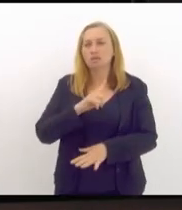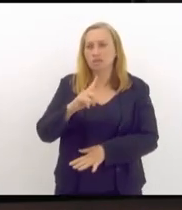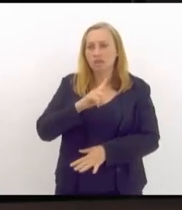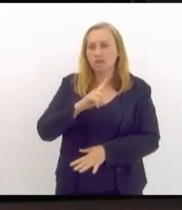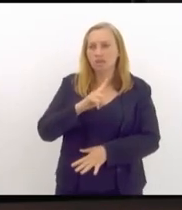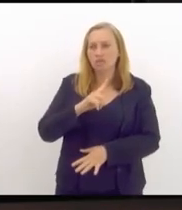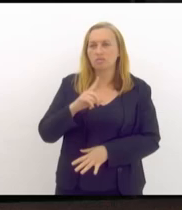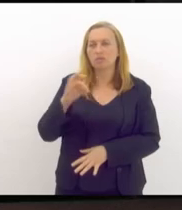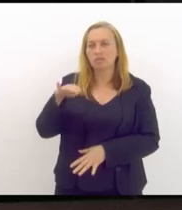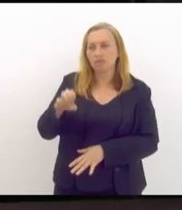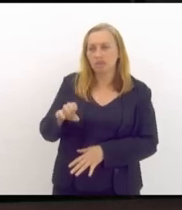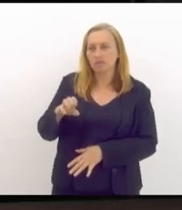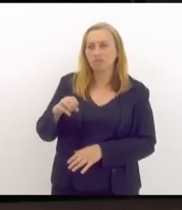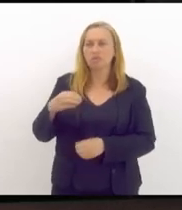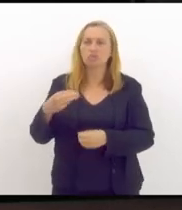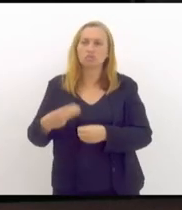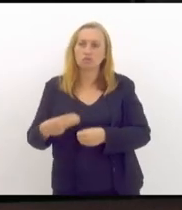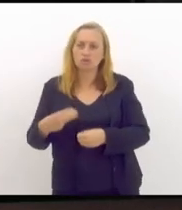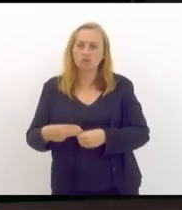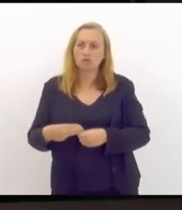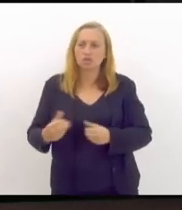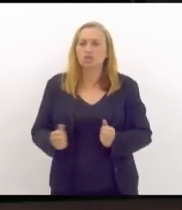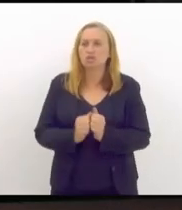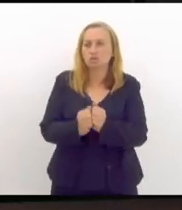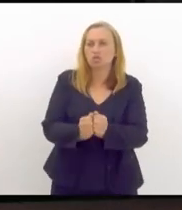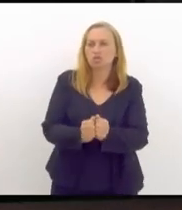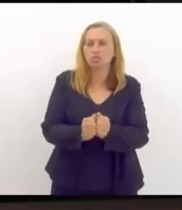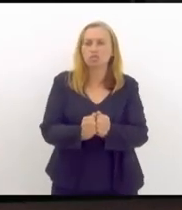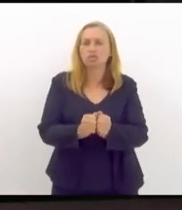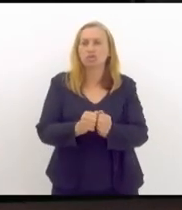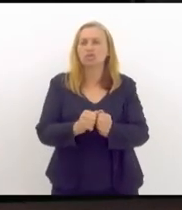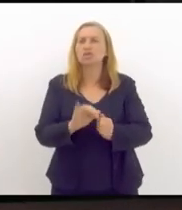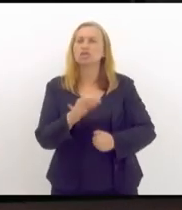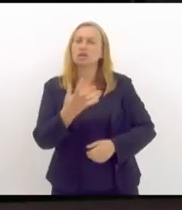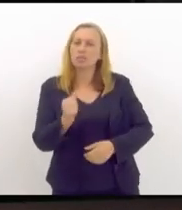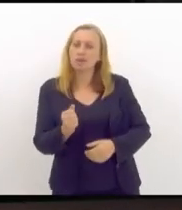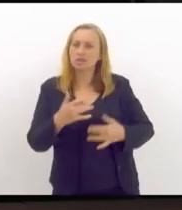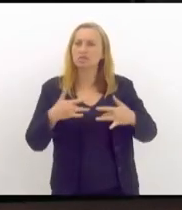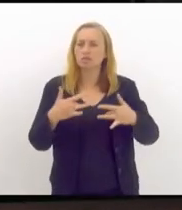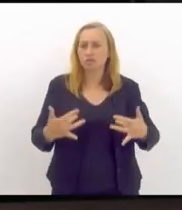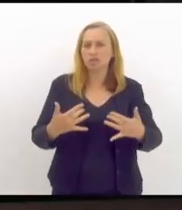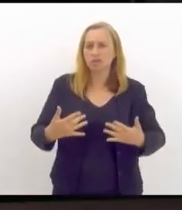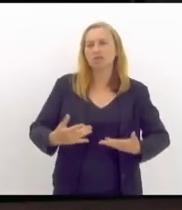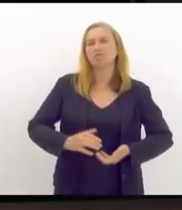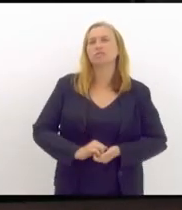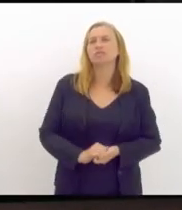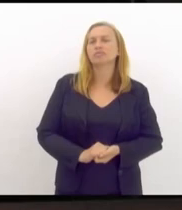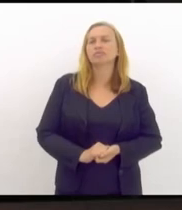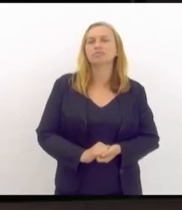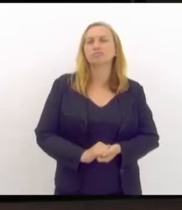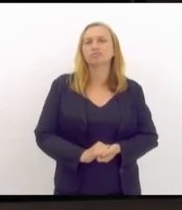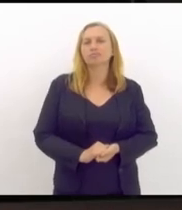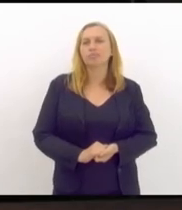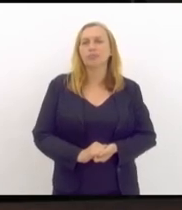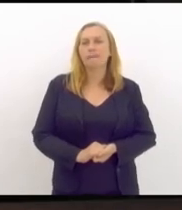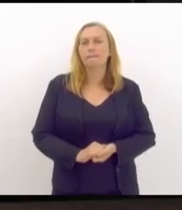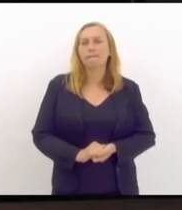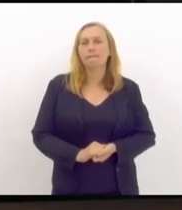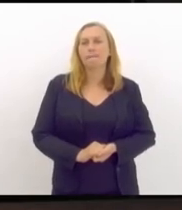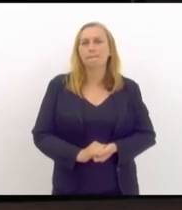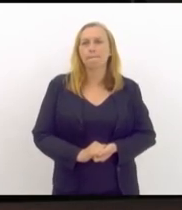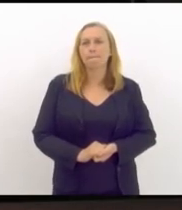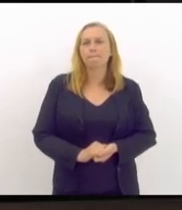está à disposição participando de campanha de solidariedade entregando mantimentos entregando